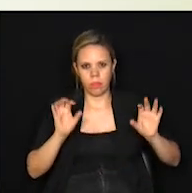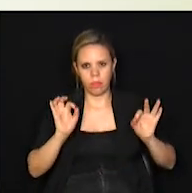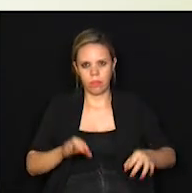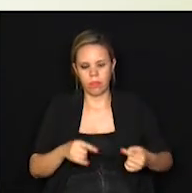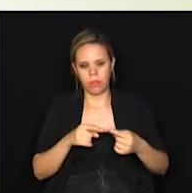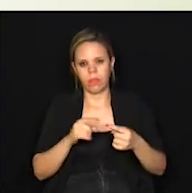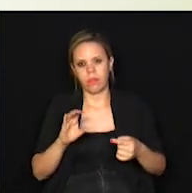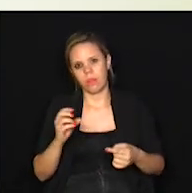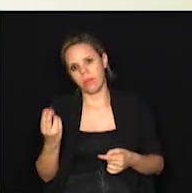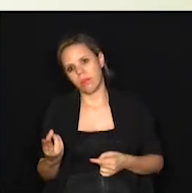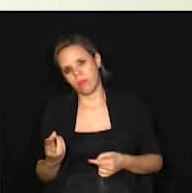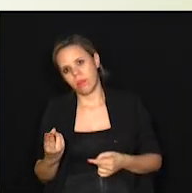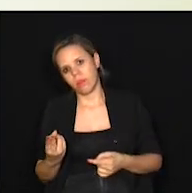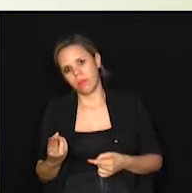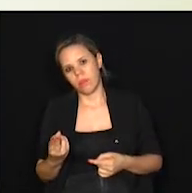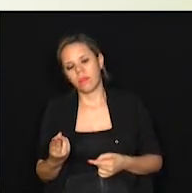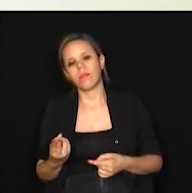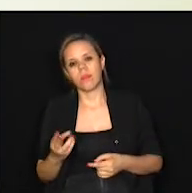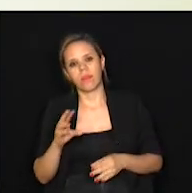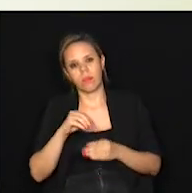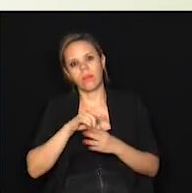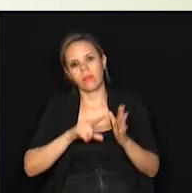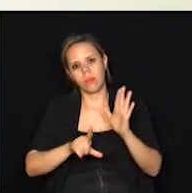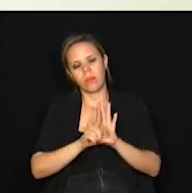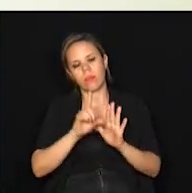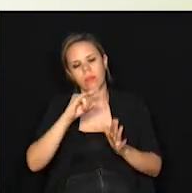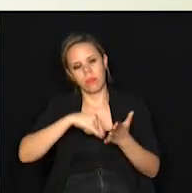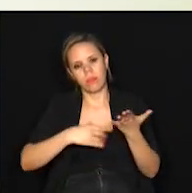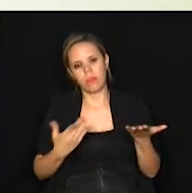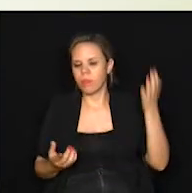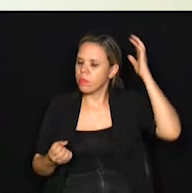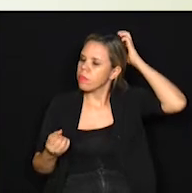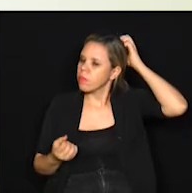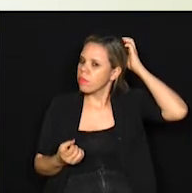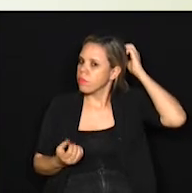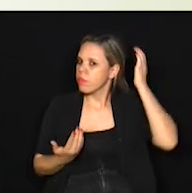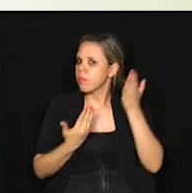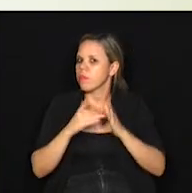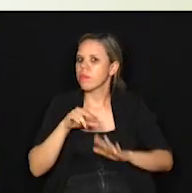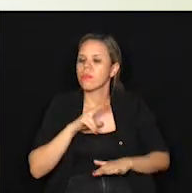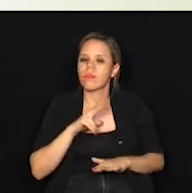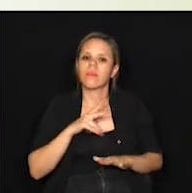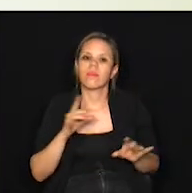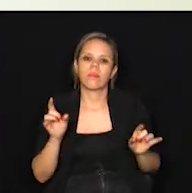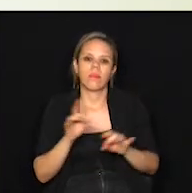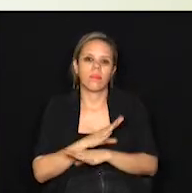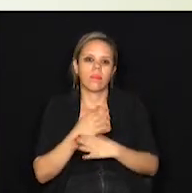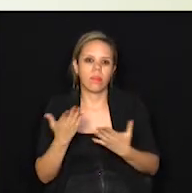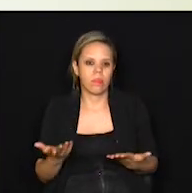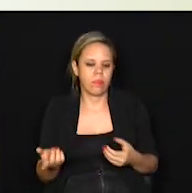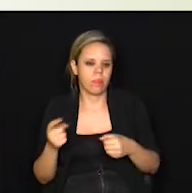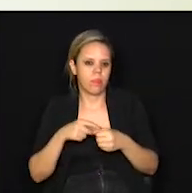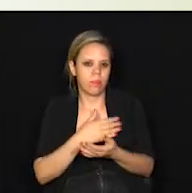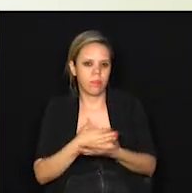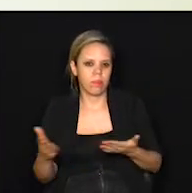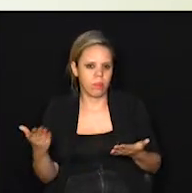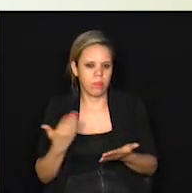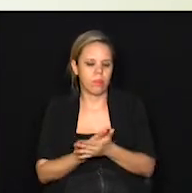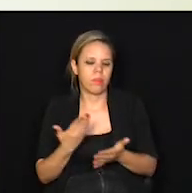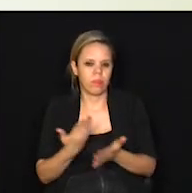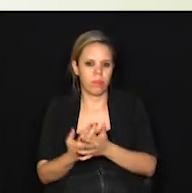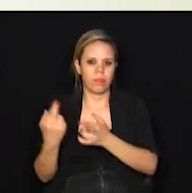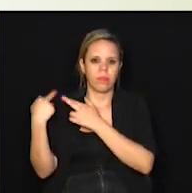entradas e saídas sem aglomeração, então, para a gente isso é já um habitual. A gente tem algumas escolas, inclusive, se utilizam